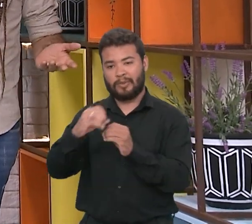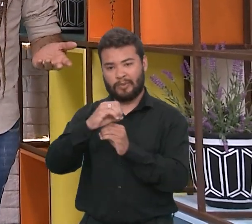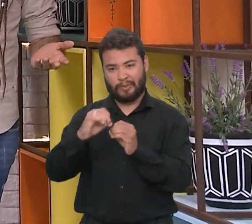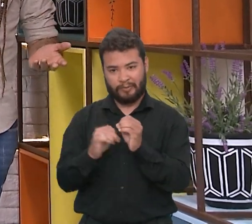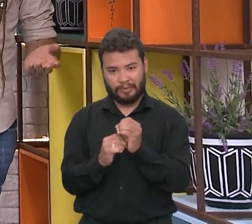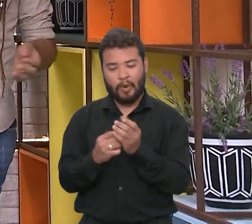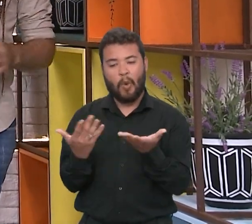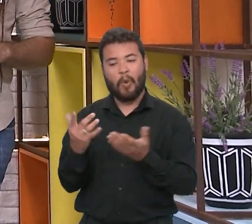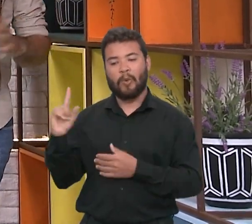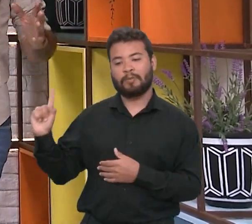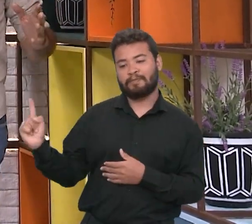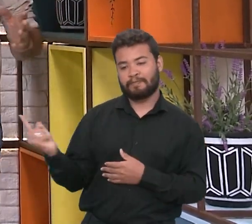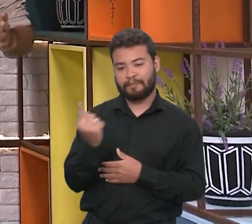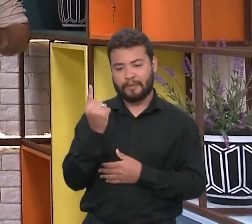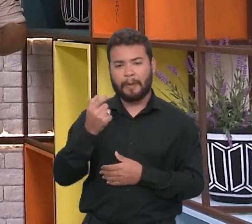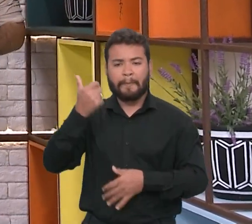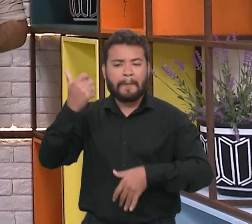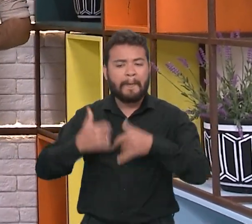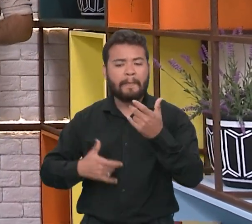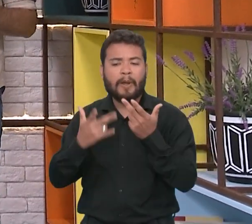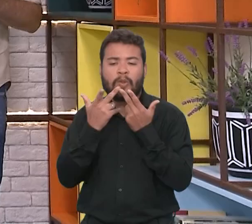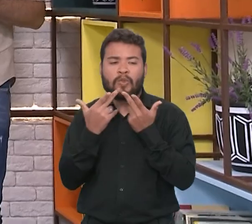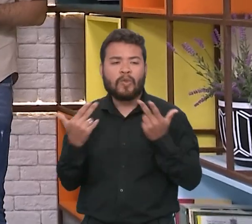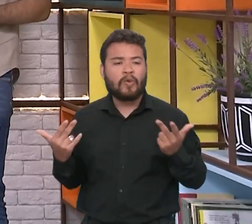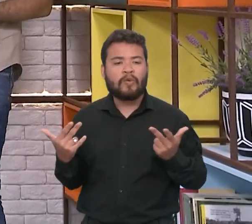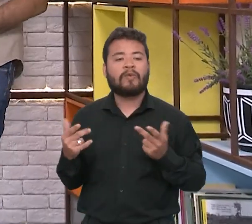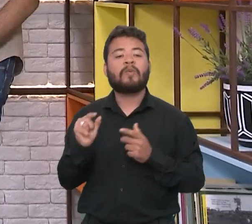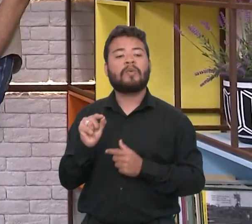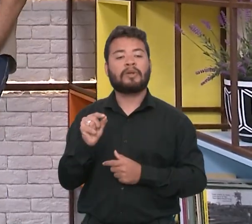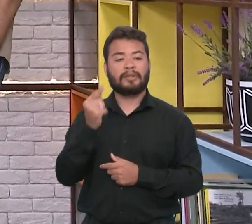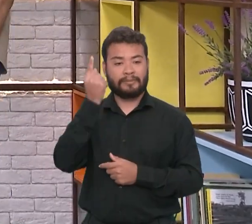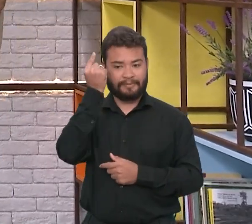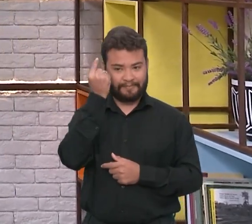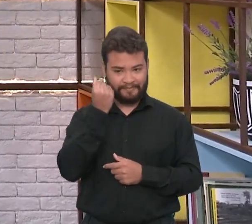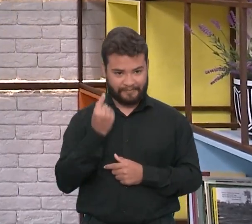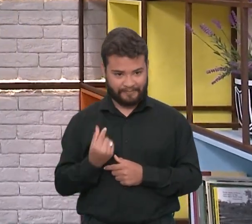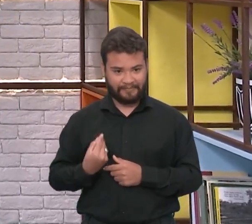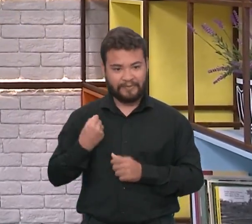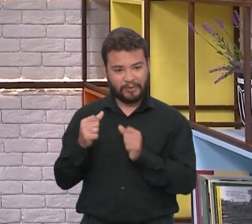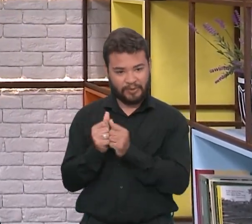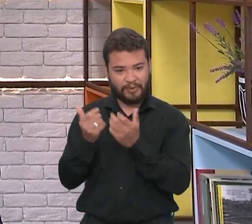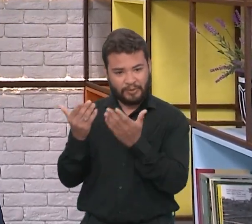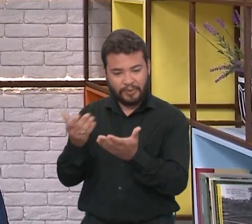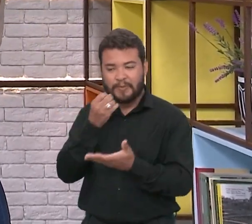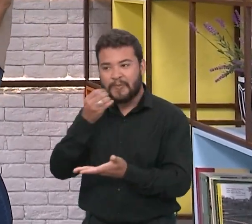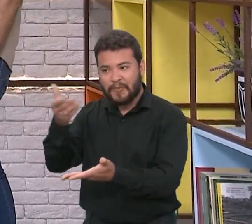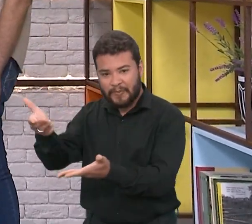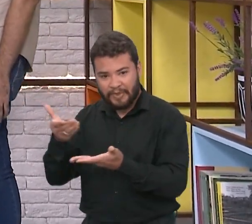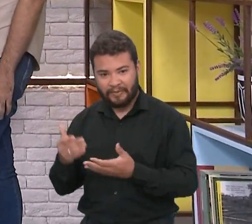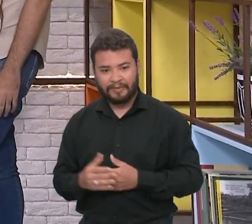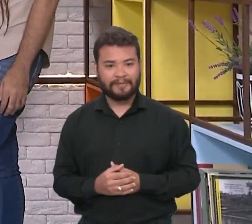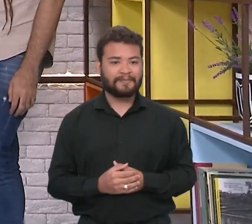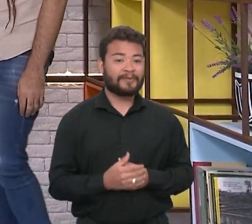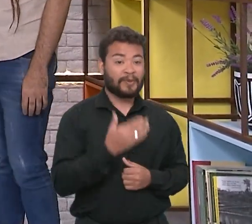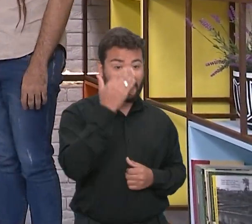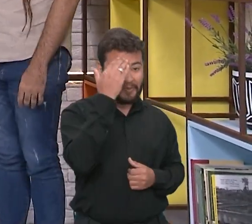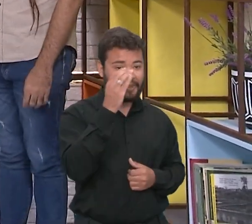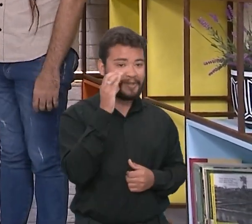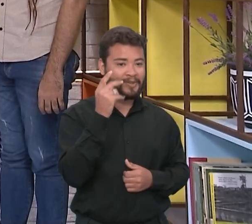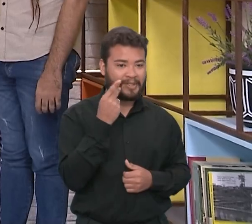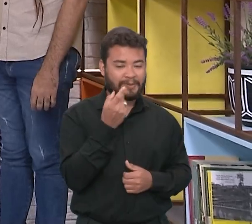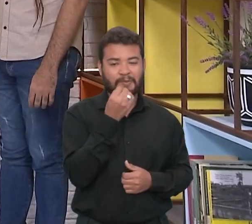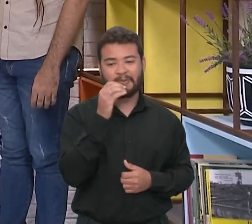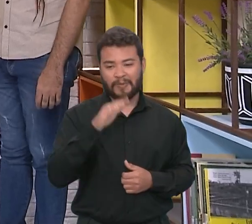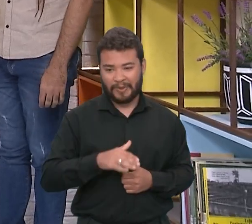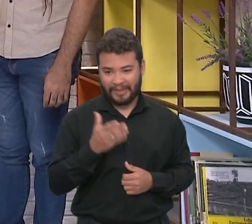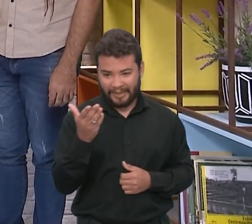Quem chega hoje trazendo todas as novidades para a gente é a Sara Borges, já está aqui com a gente. Seja muito bem-vinda. Obrigada, Cássio. Boa tarde para você. Boa